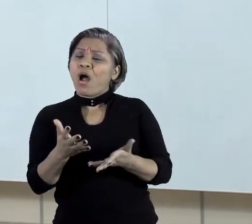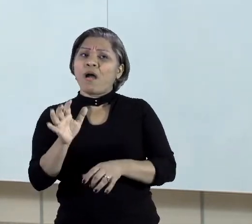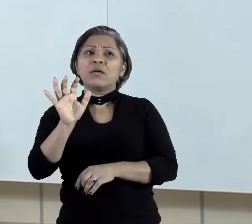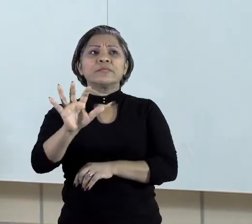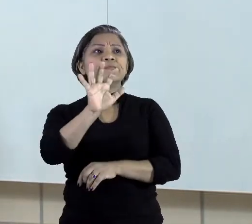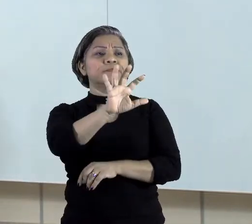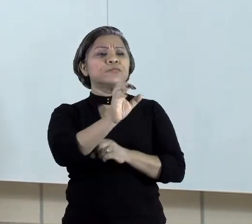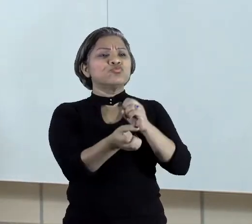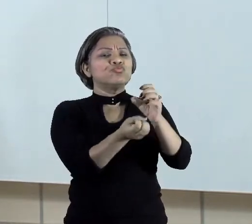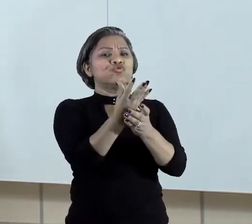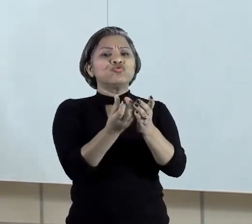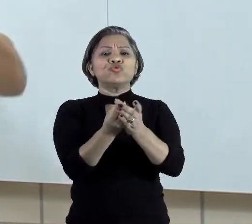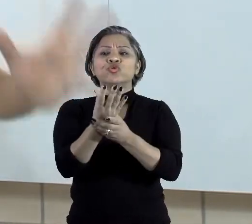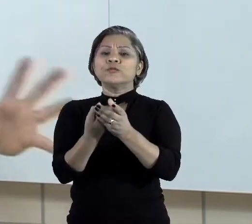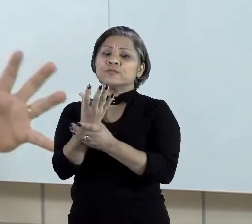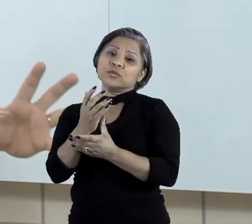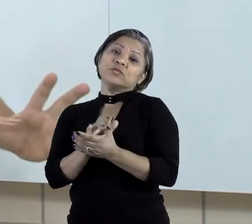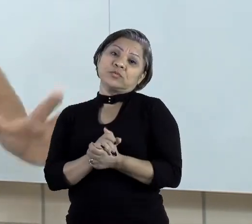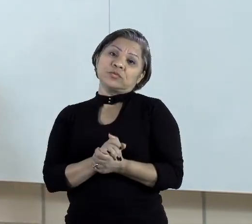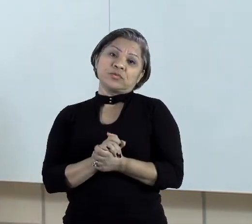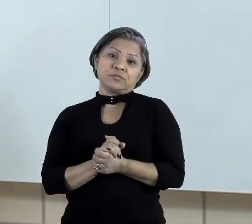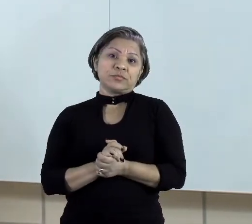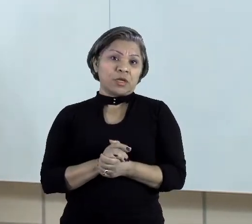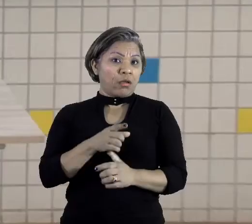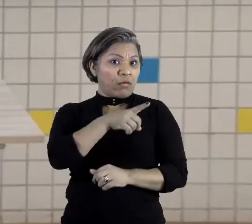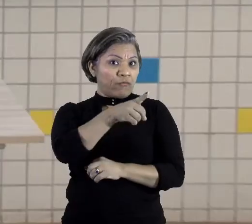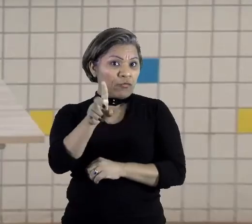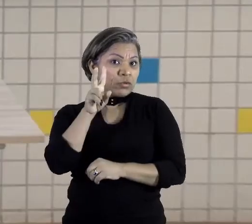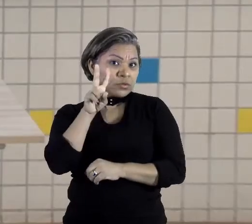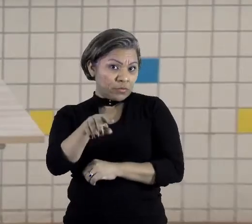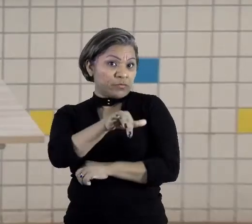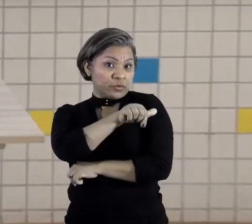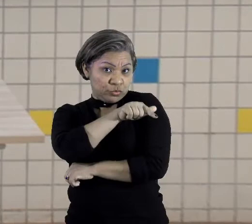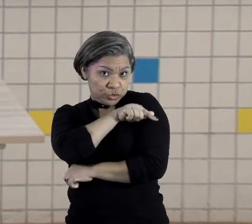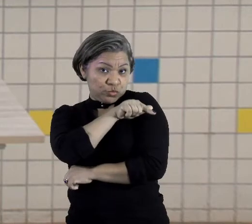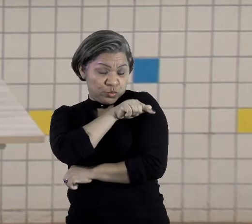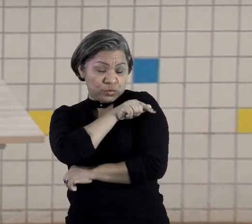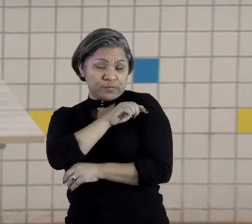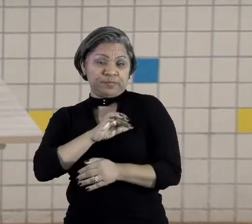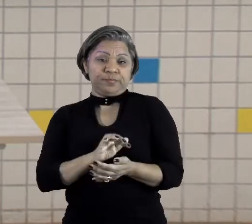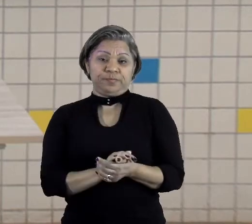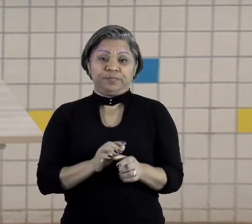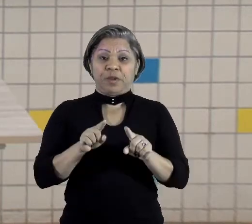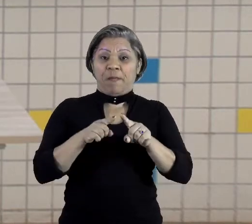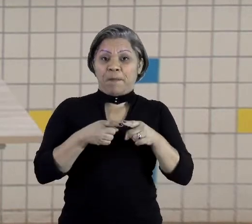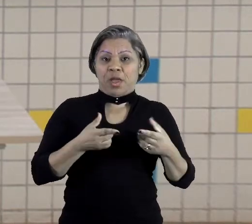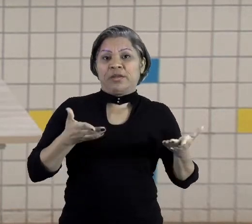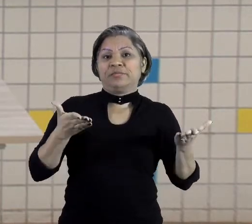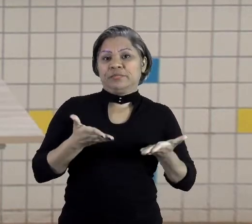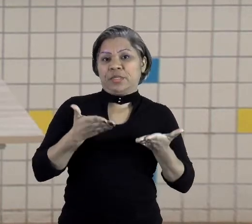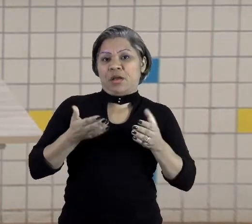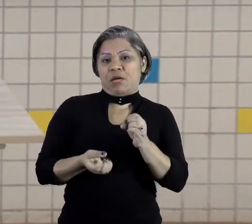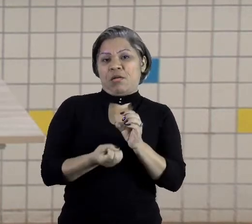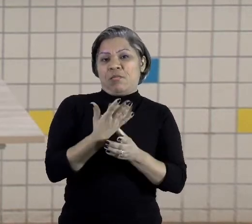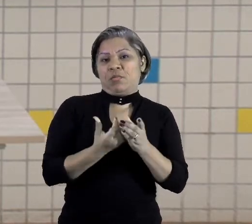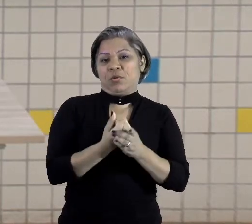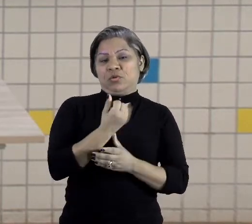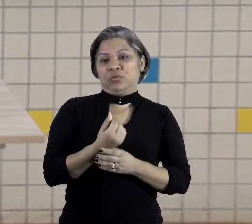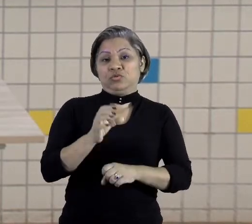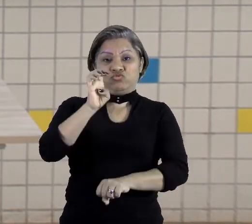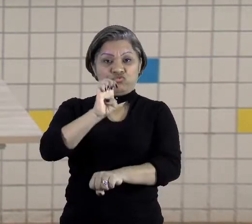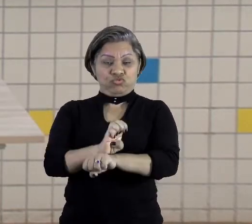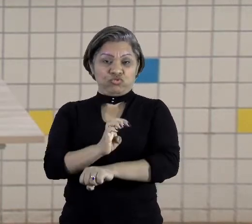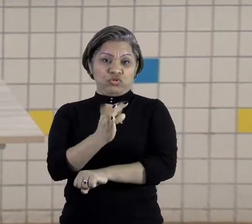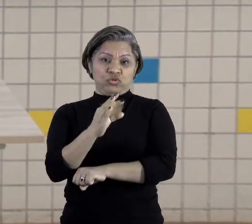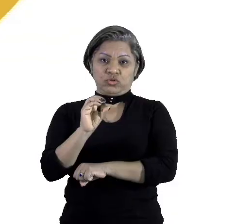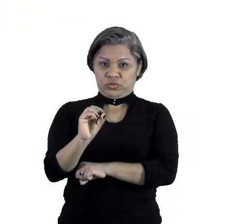a soja? Vocês vão ver isso no 7º ano. Então, nesse ano, lembre-se, a produção do estado do Tocantins. Coloca na